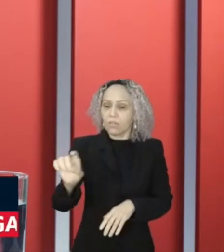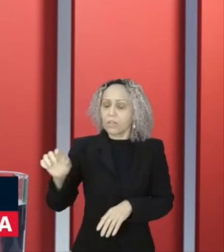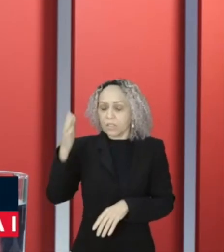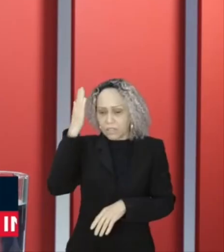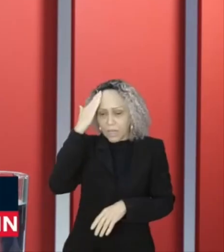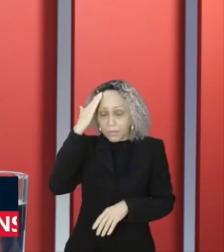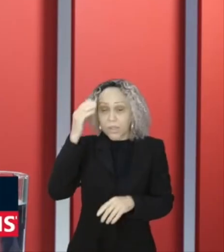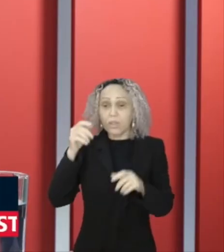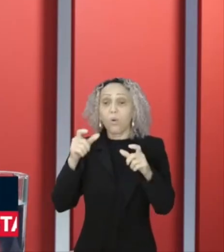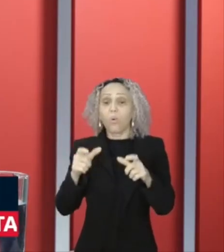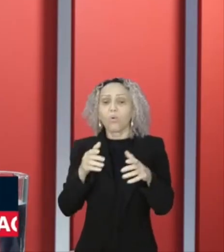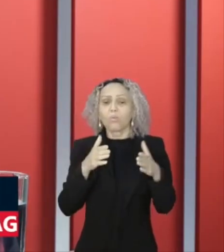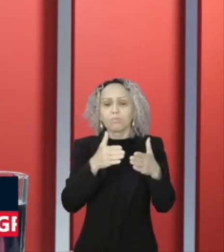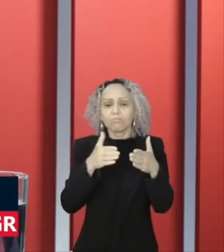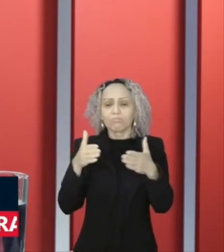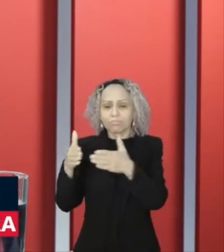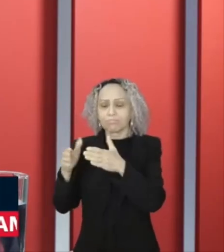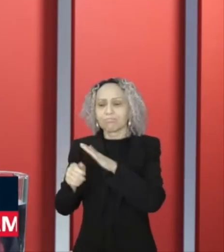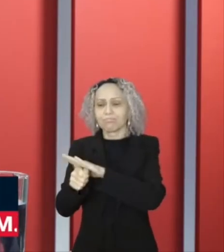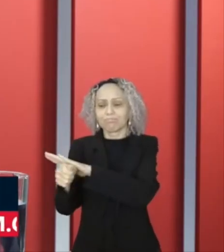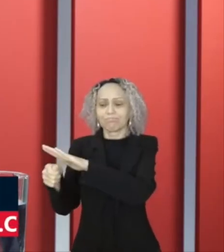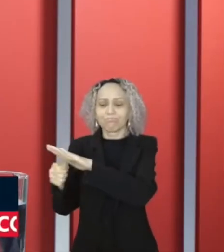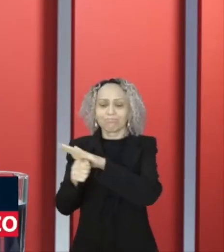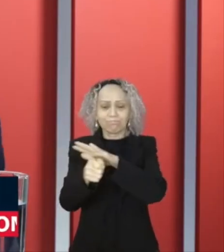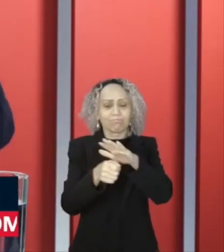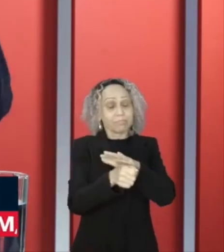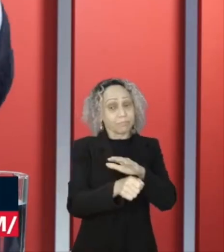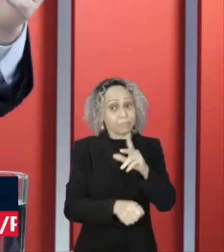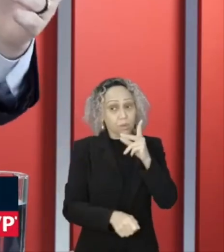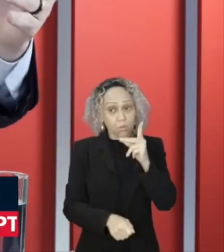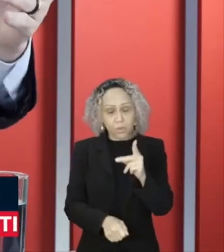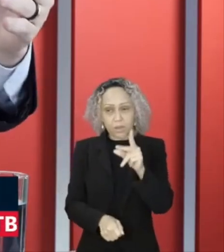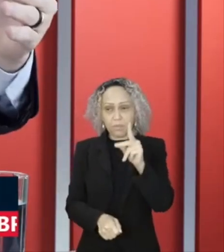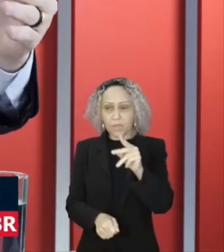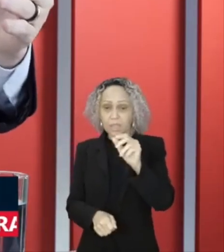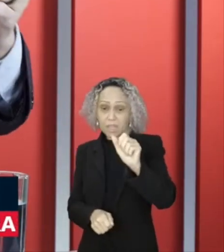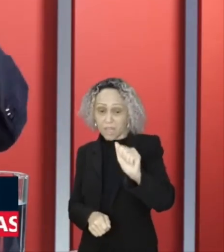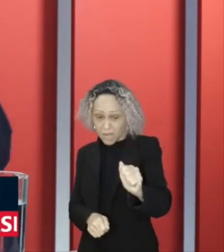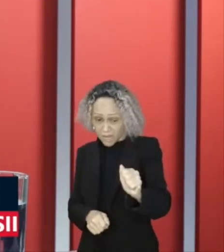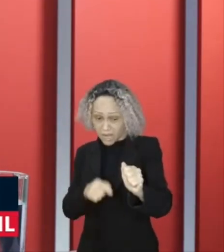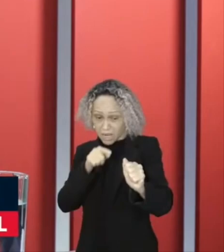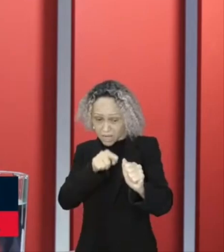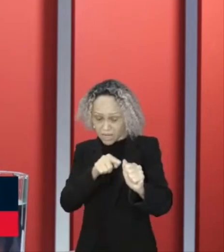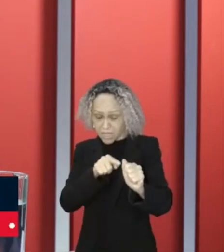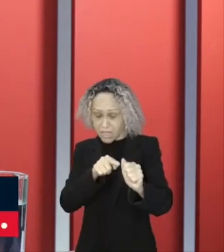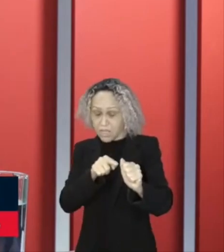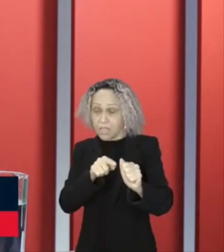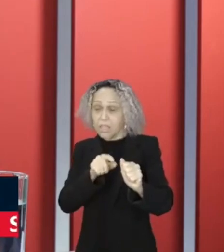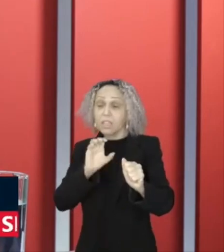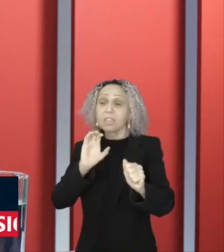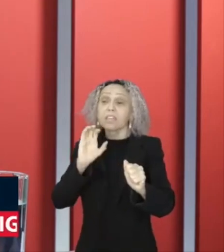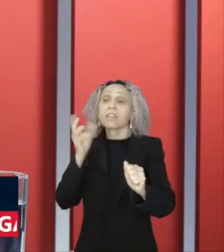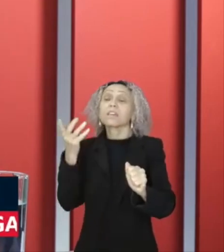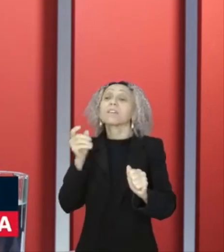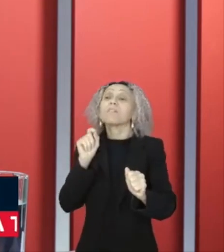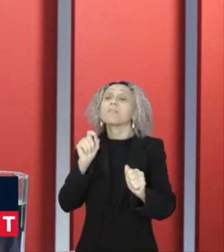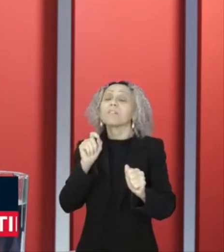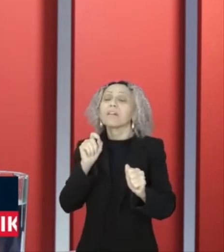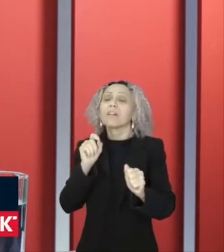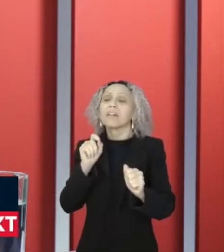comissão mista de orçamento, o PPA que define as metas para 4 anos e o primeiro